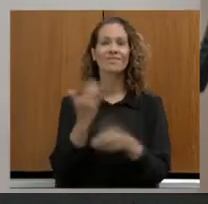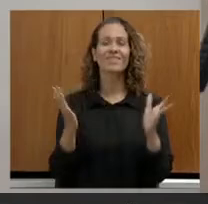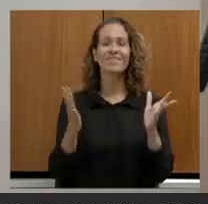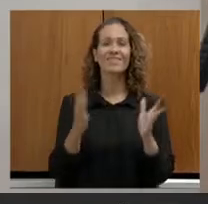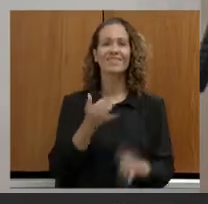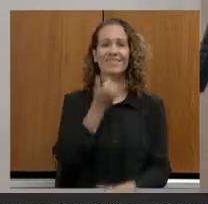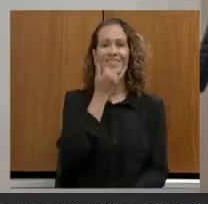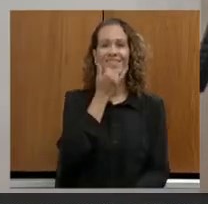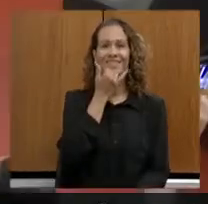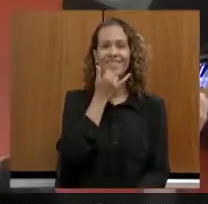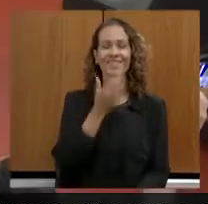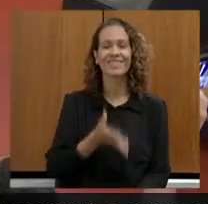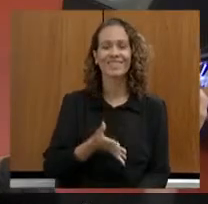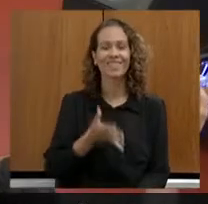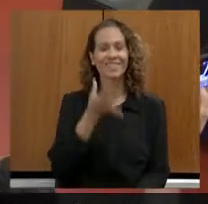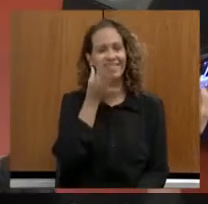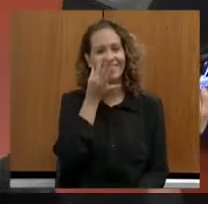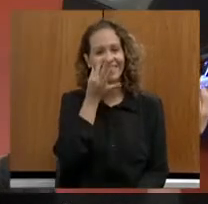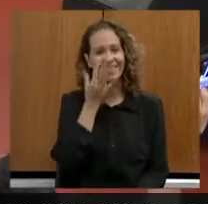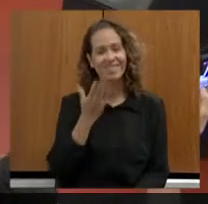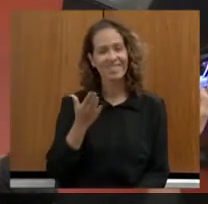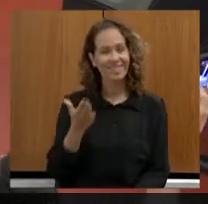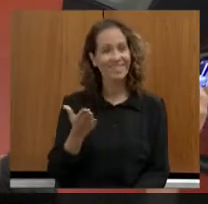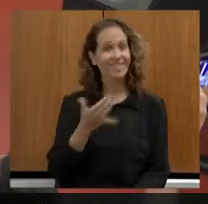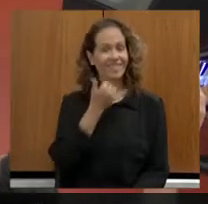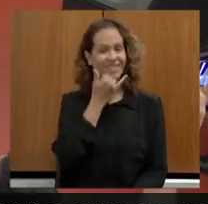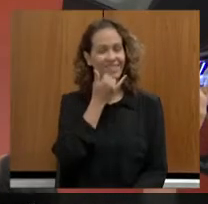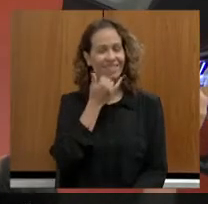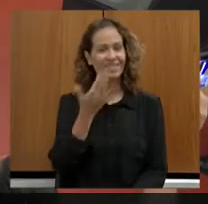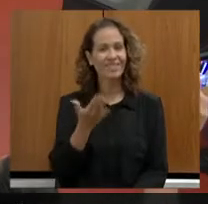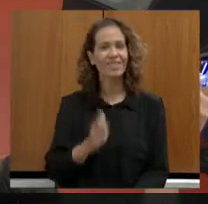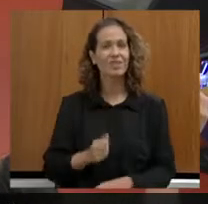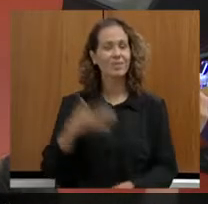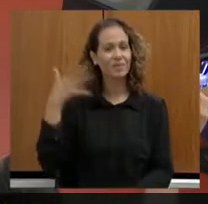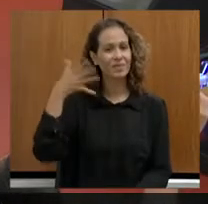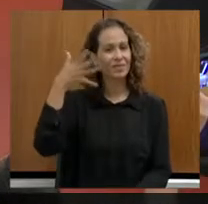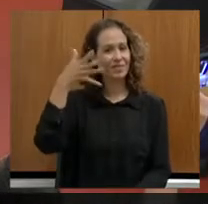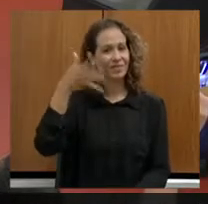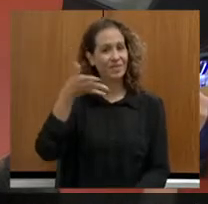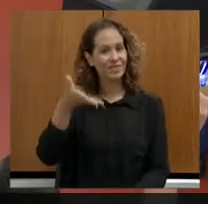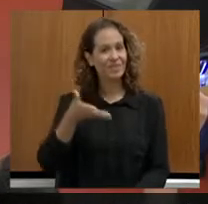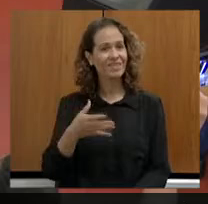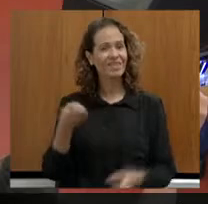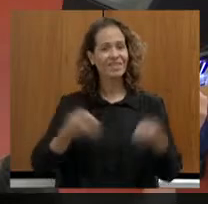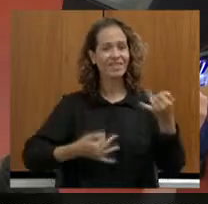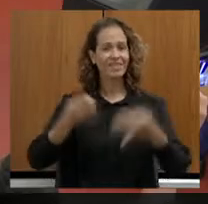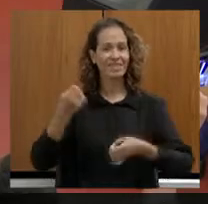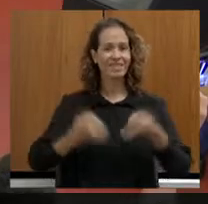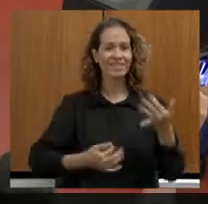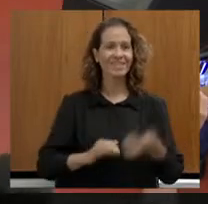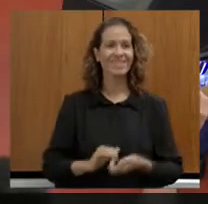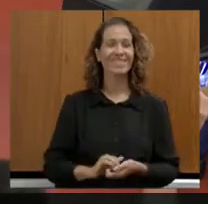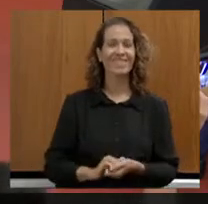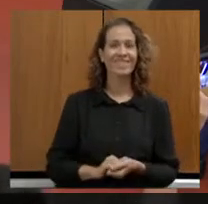só o silêncio não na sua presença na sua presença com a palavra Deputado ele grilo para suas considerações